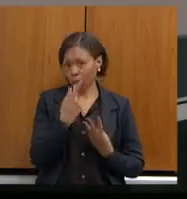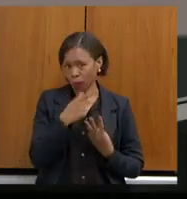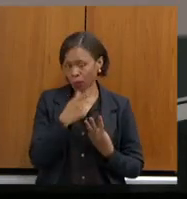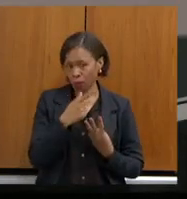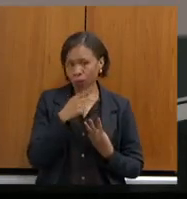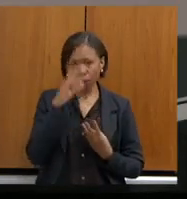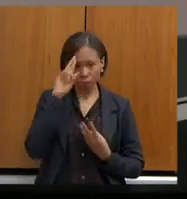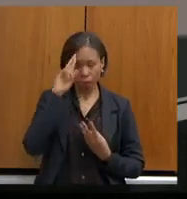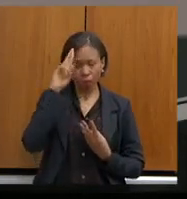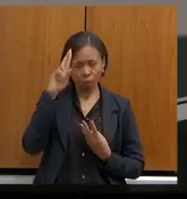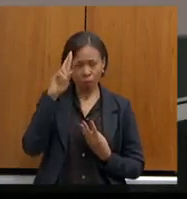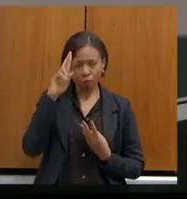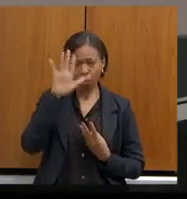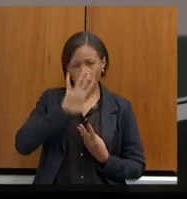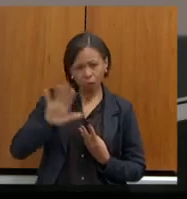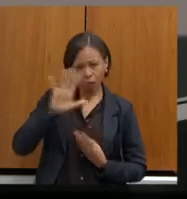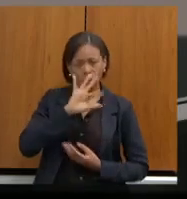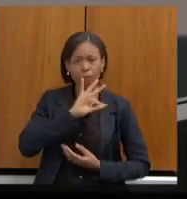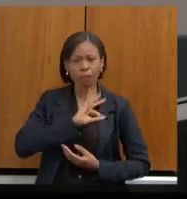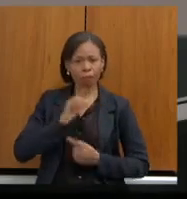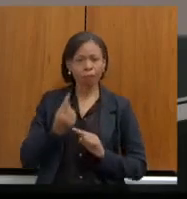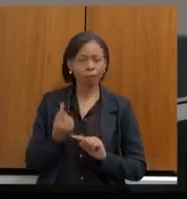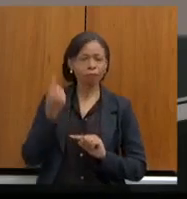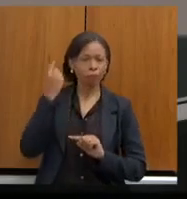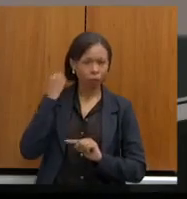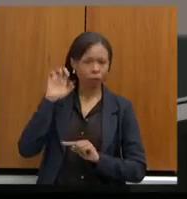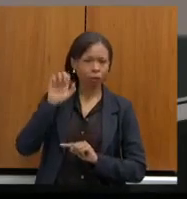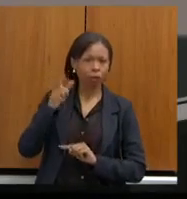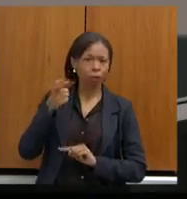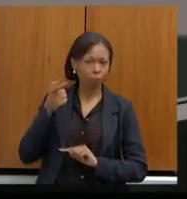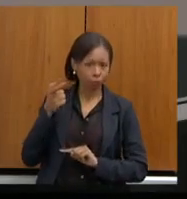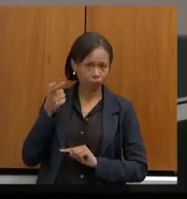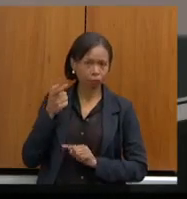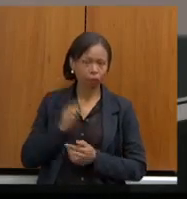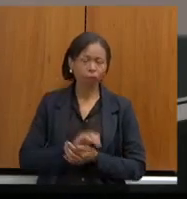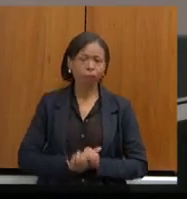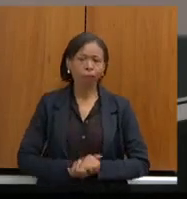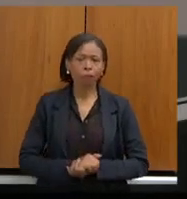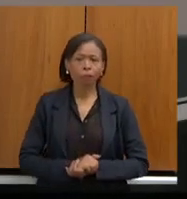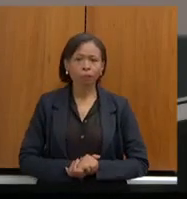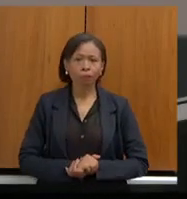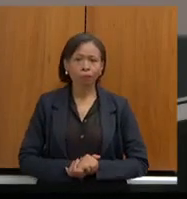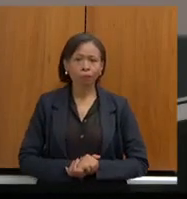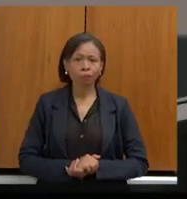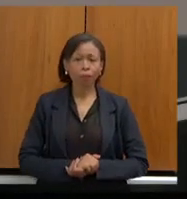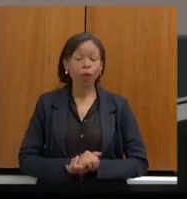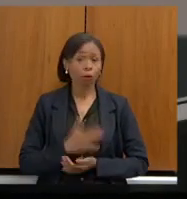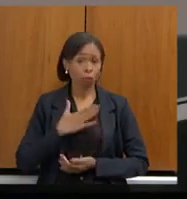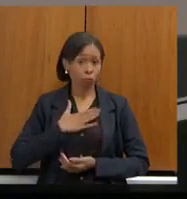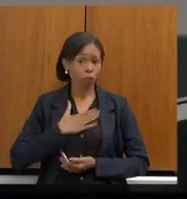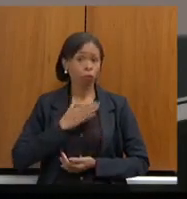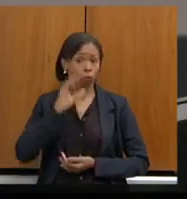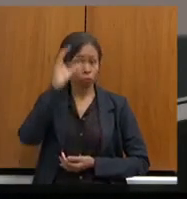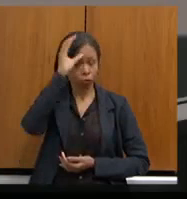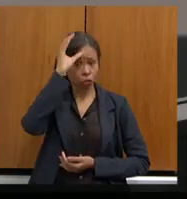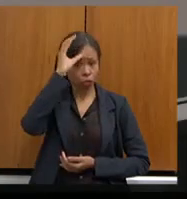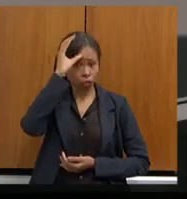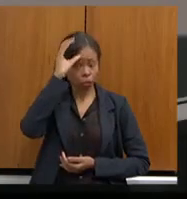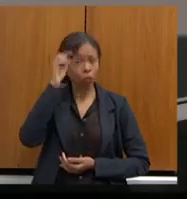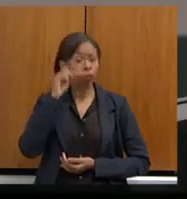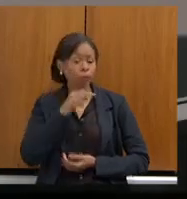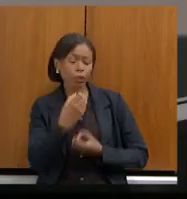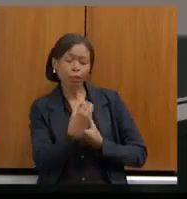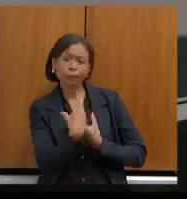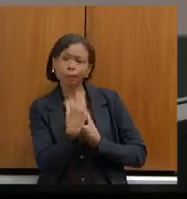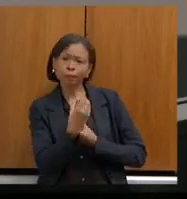Comandante Geral da Polícia Militar e chefe do gabinete Militar do Rondon Pacheco Pacheco meu tio que ensinou a gente